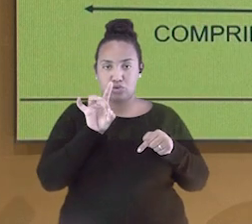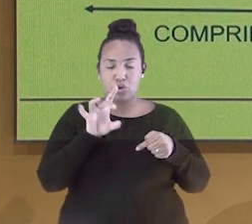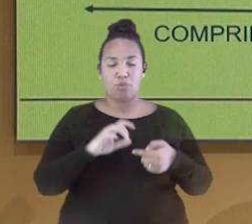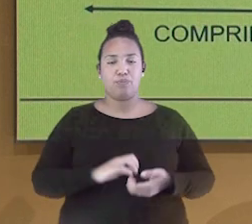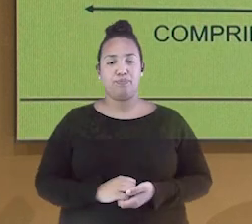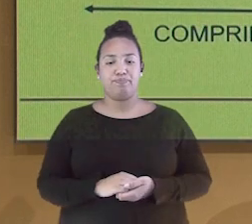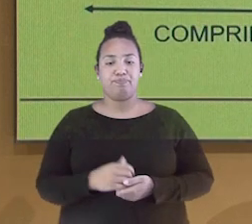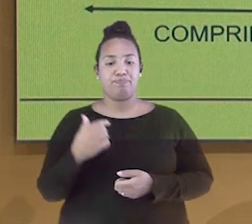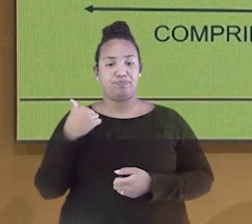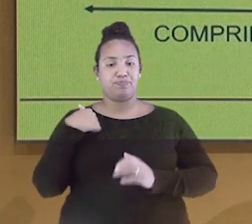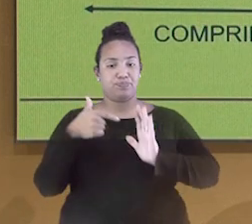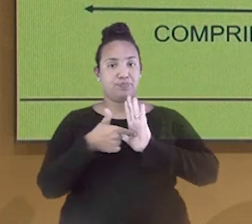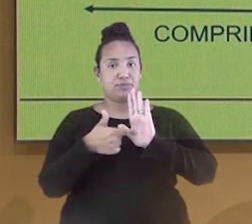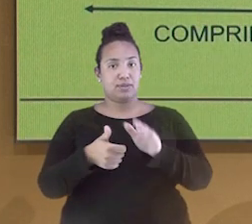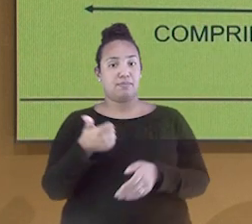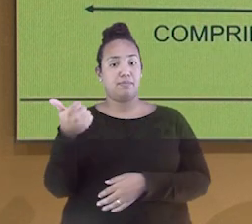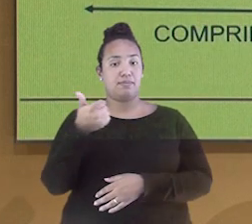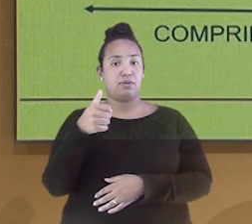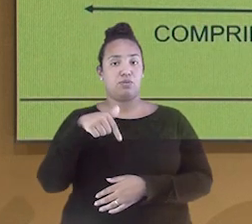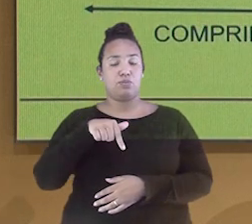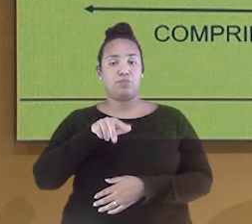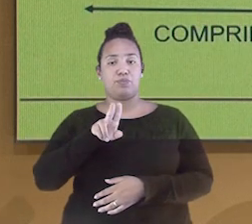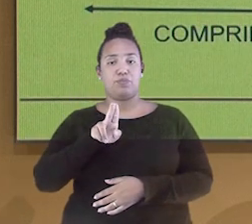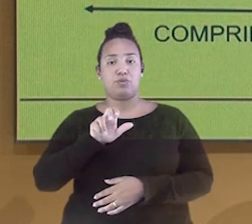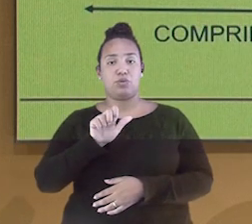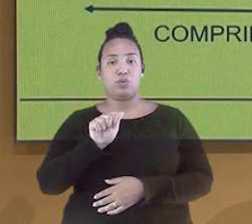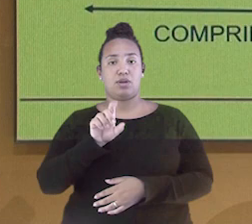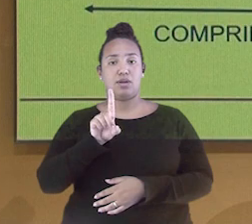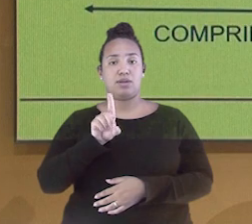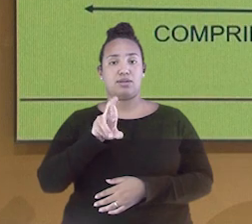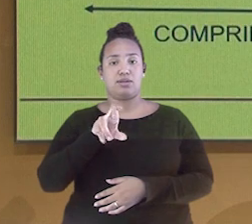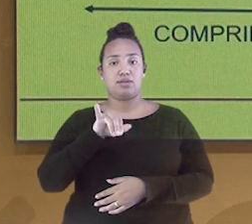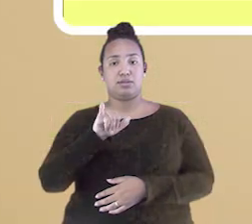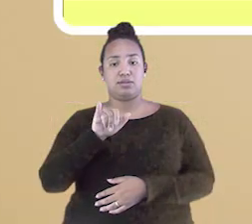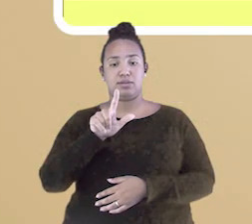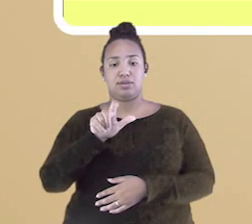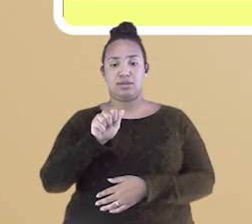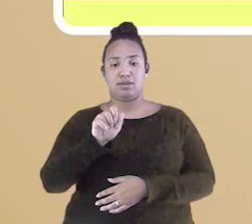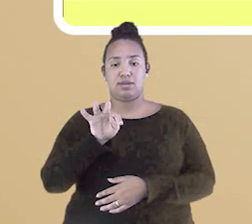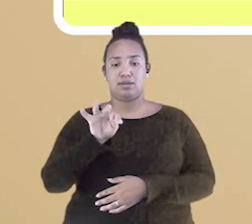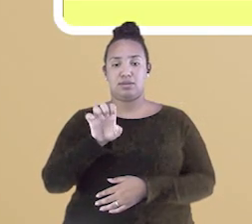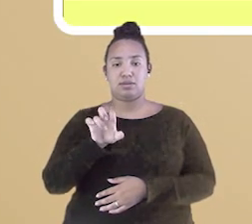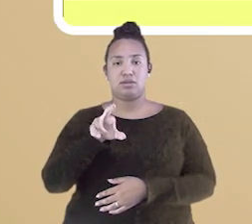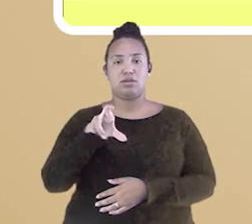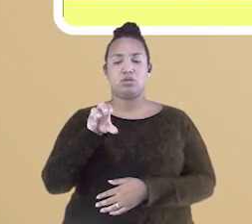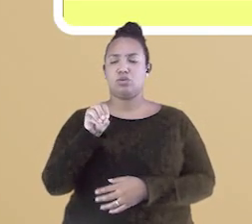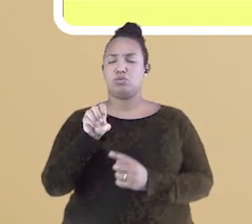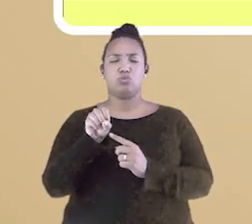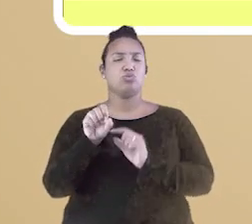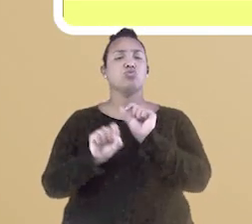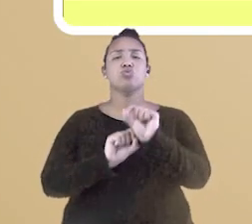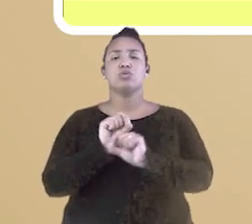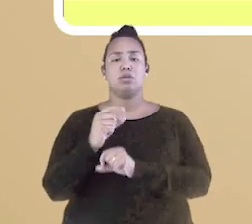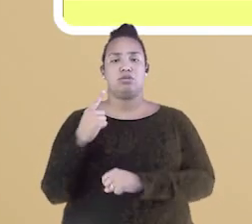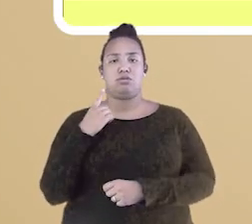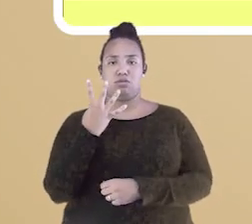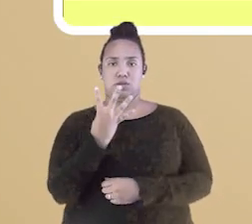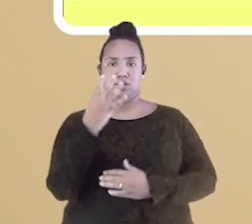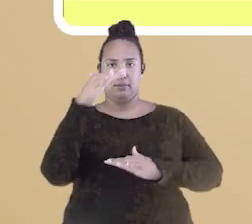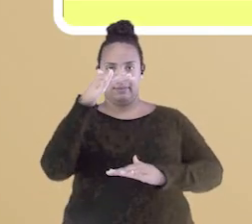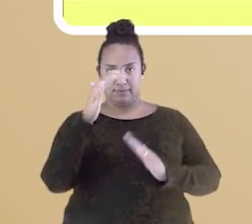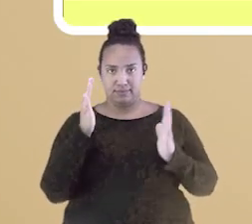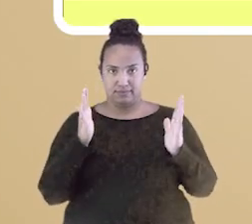os quadriláteros, que são figuras planas que possuem 4 lados. Vamos começar com os